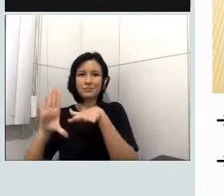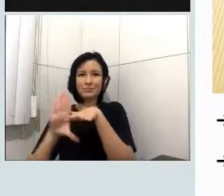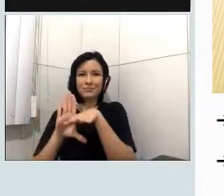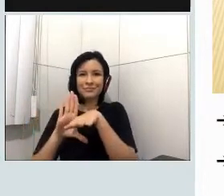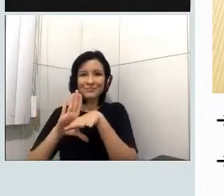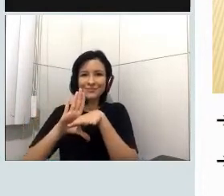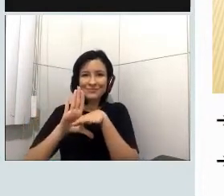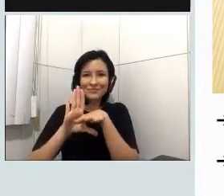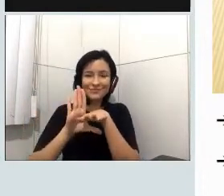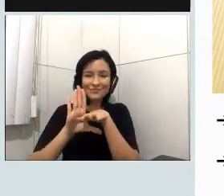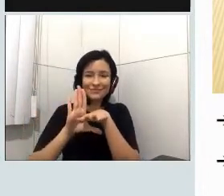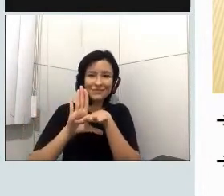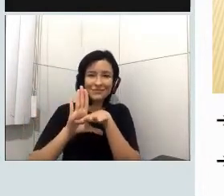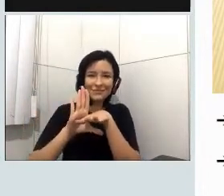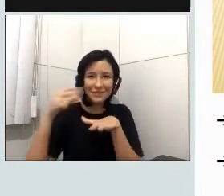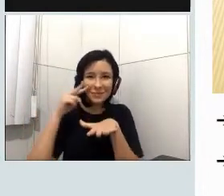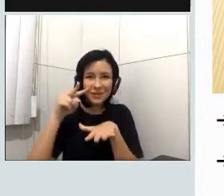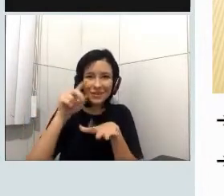É,